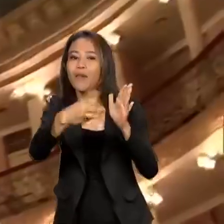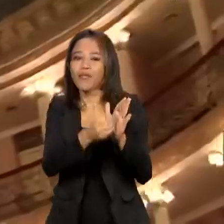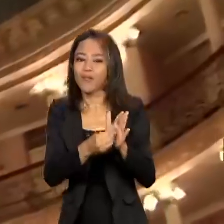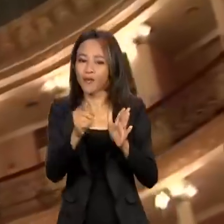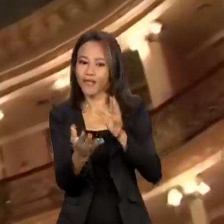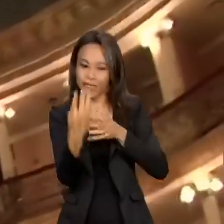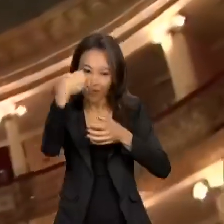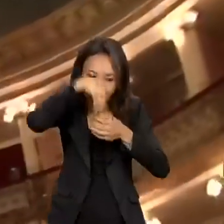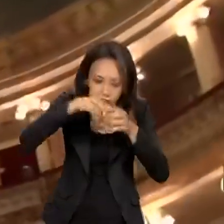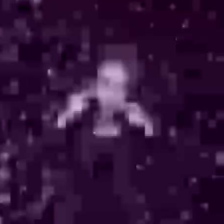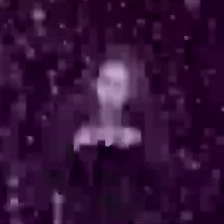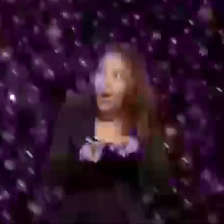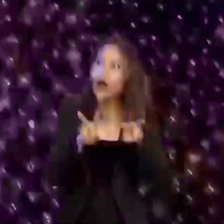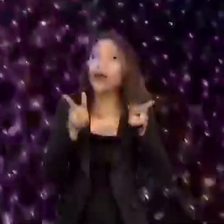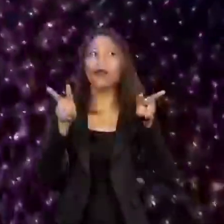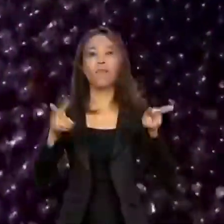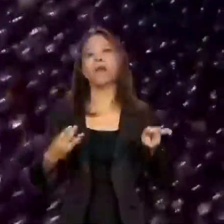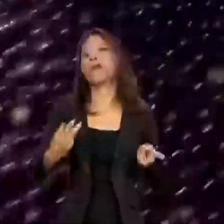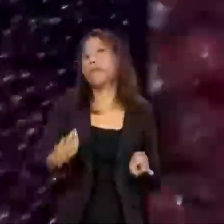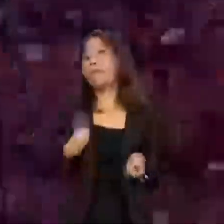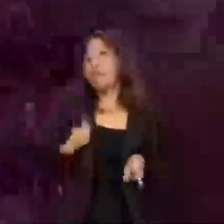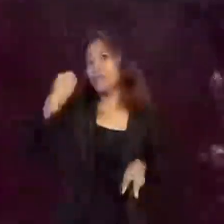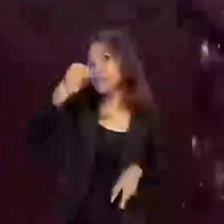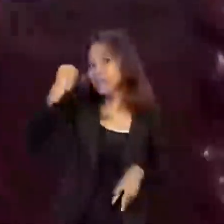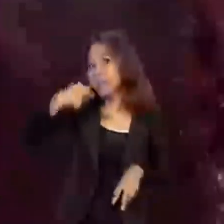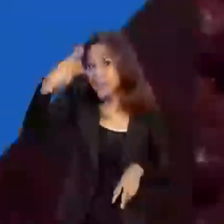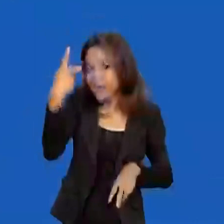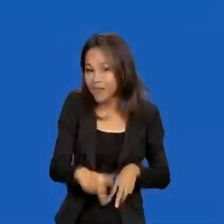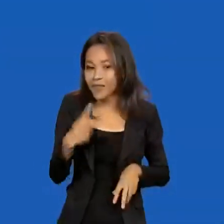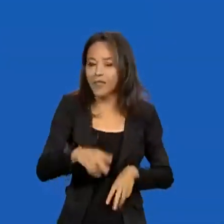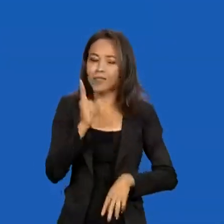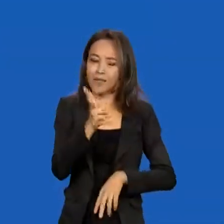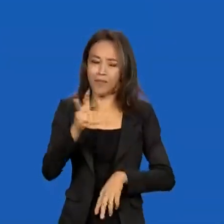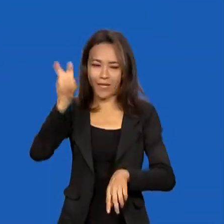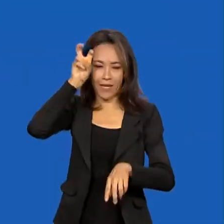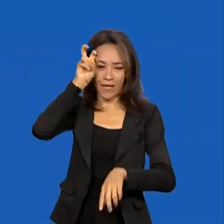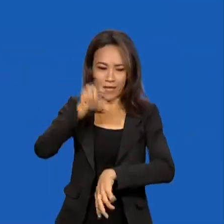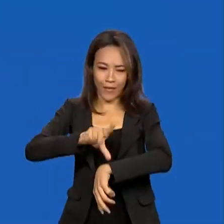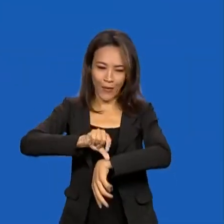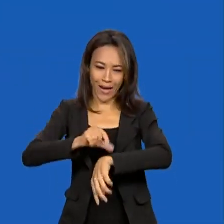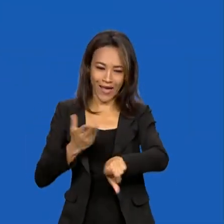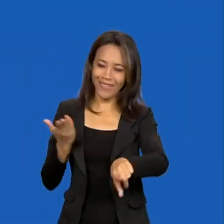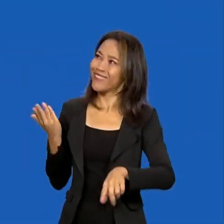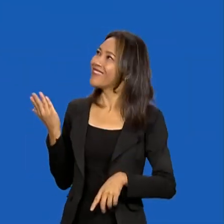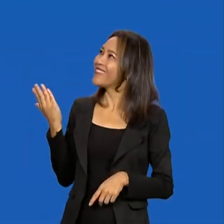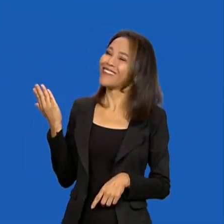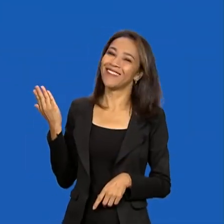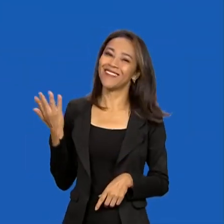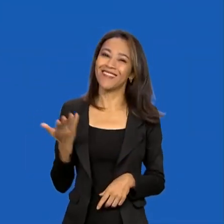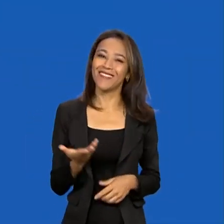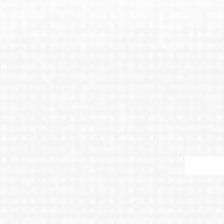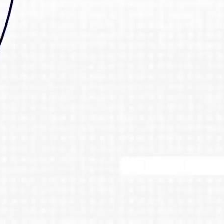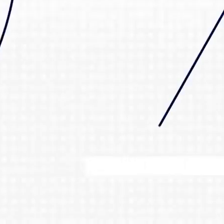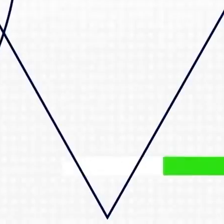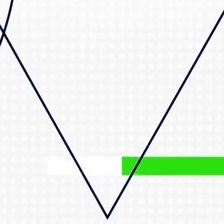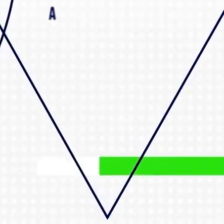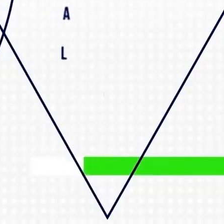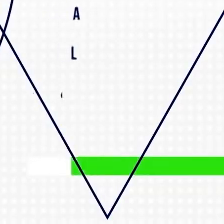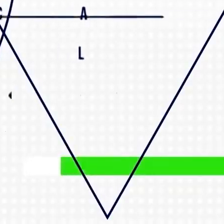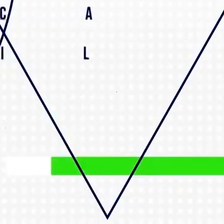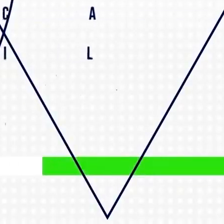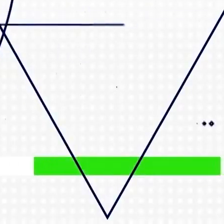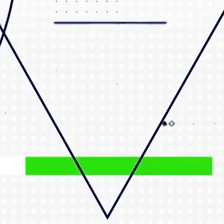de dentro, de quem vive na região. Toda quinta, 6:30 da manhã, Nova Amazônia.